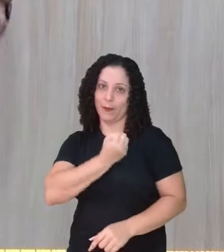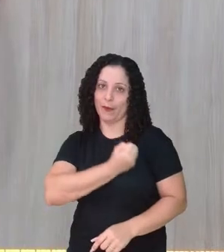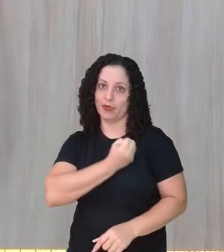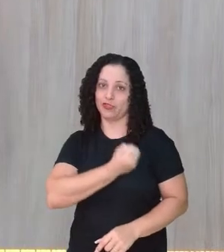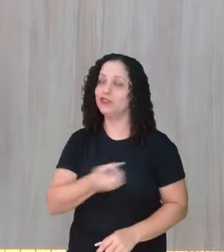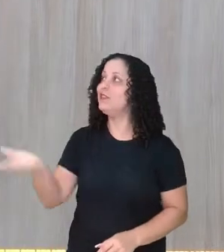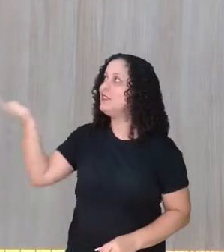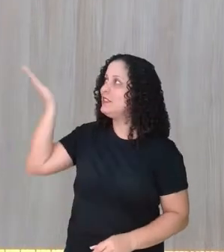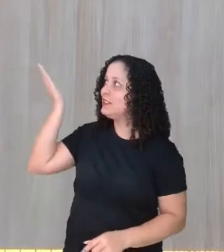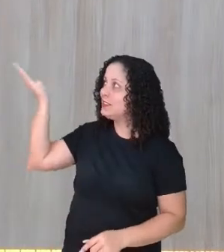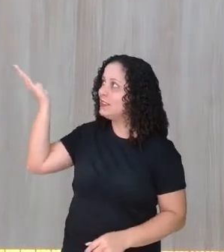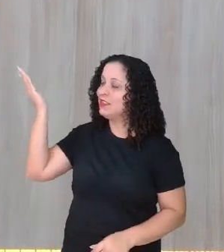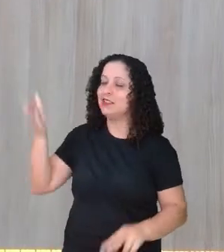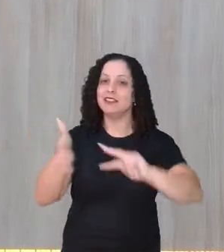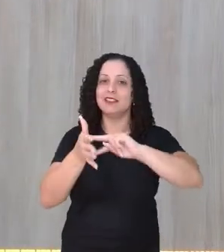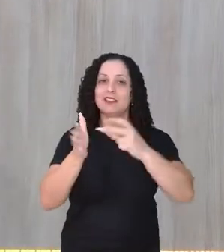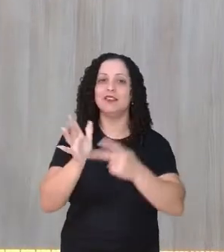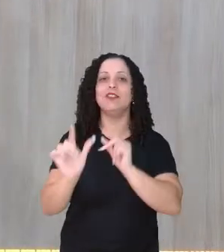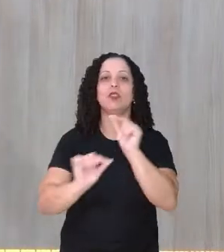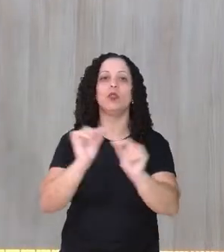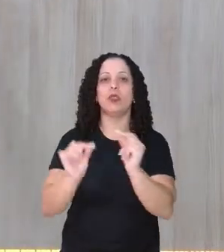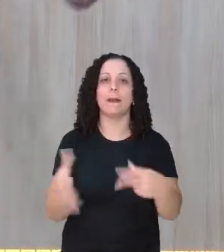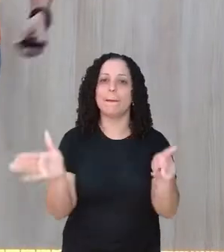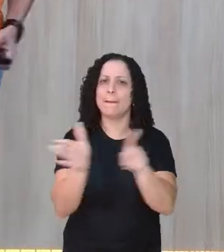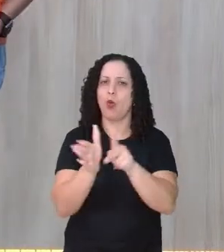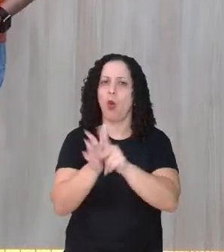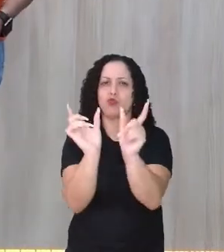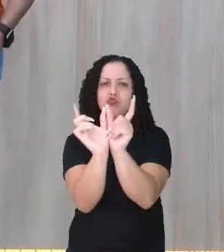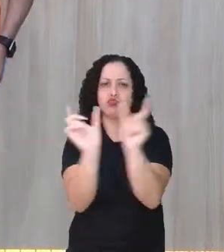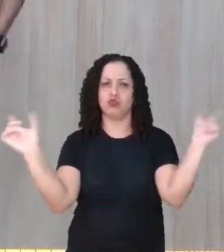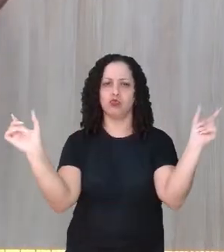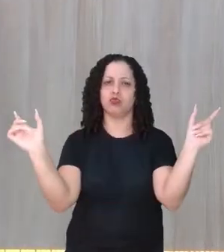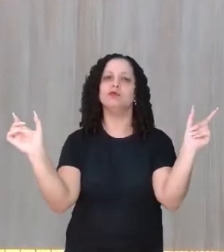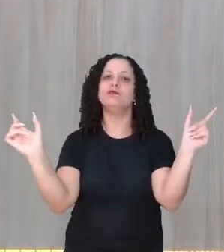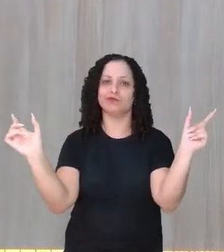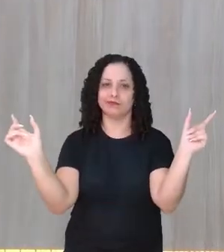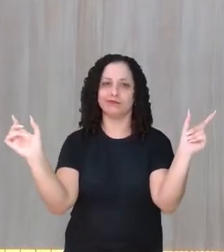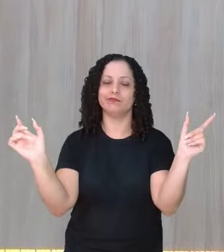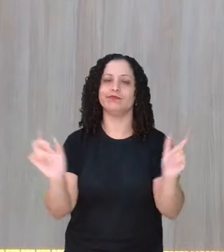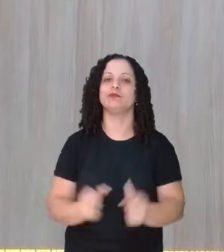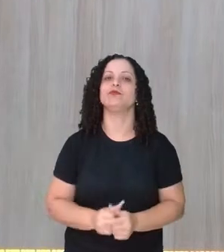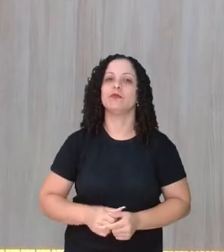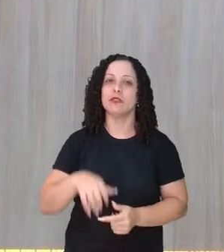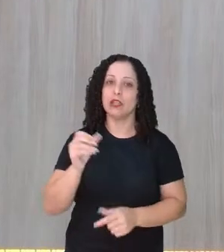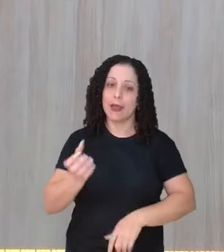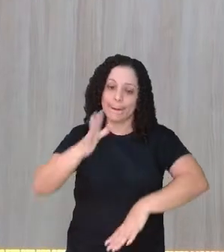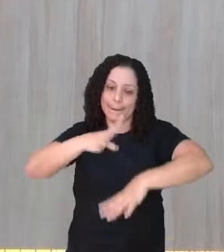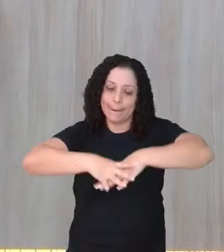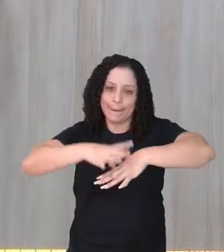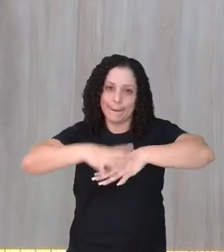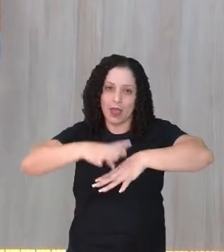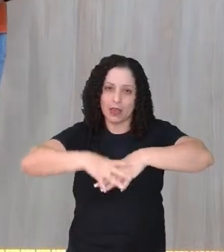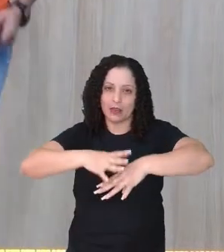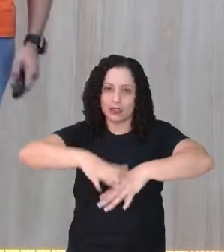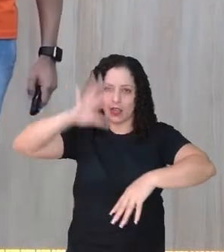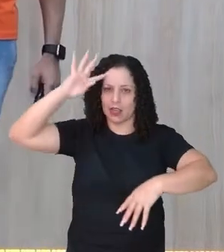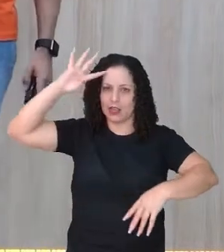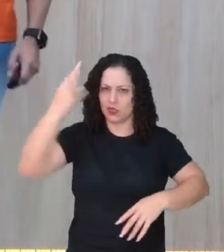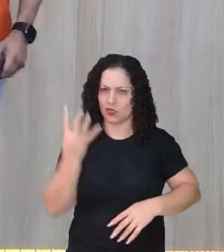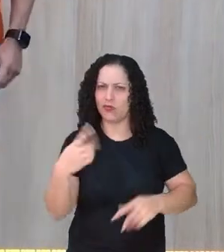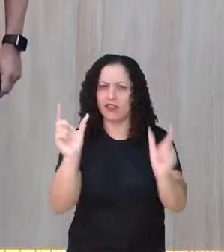isso aí de uma expressão o quê? Numérica, certo? Onde a gente vai ter aí operações matemáticas para resolver